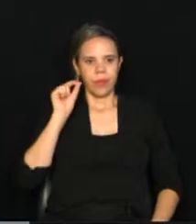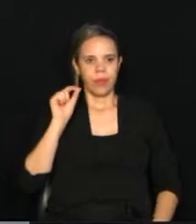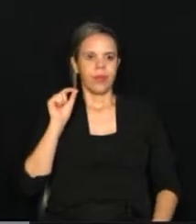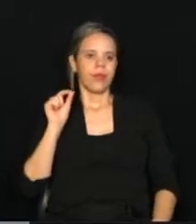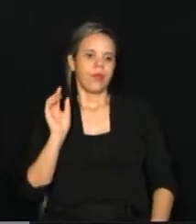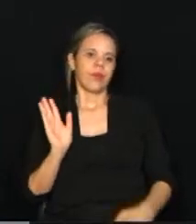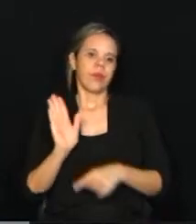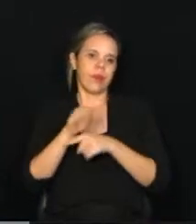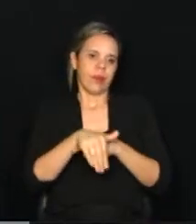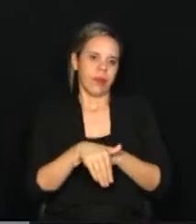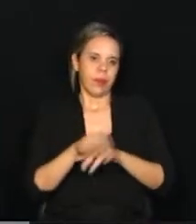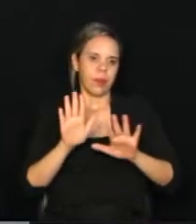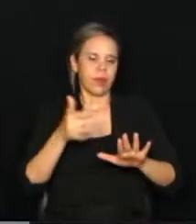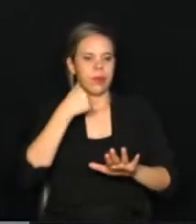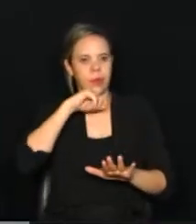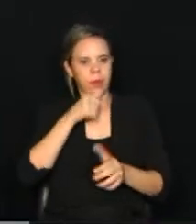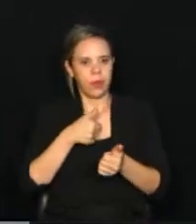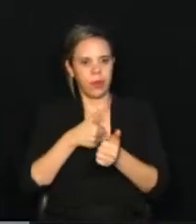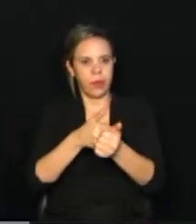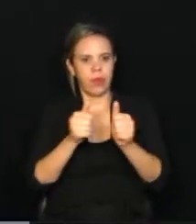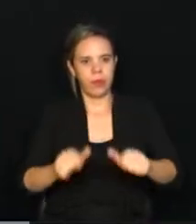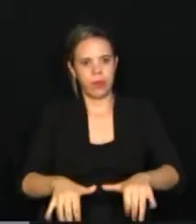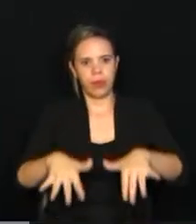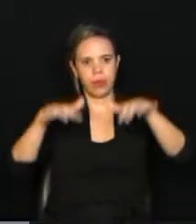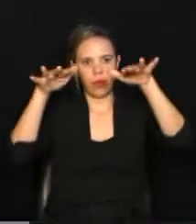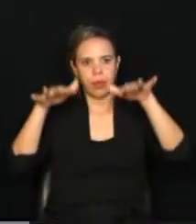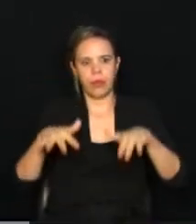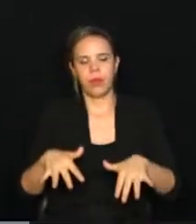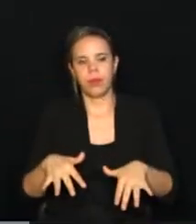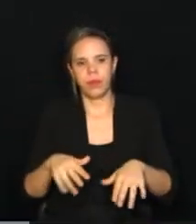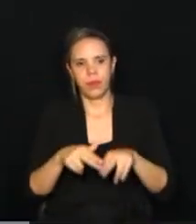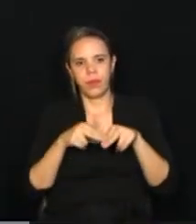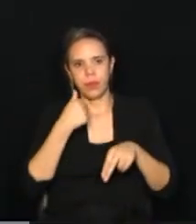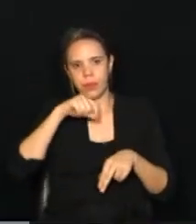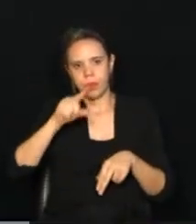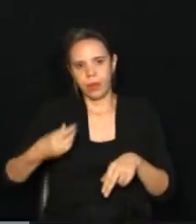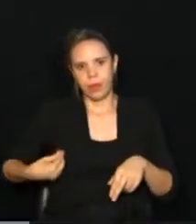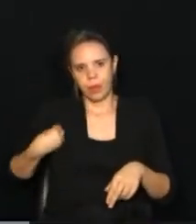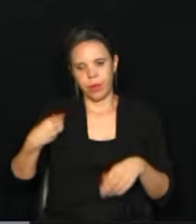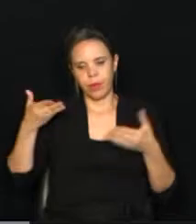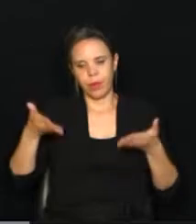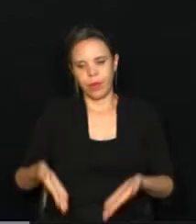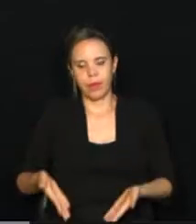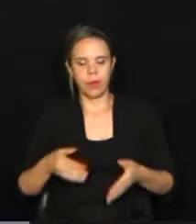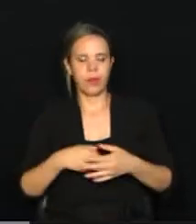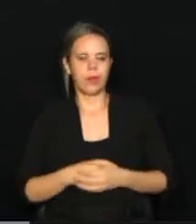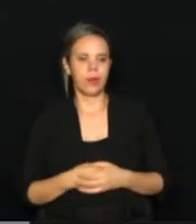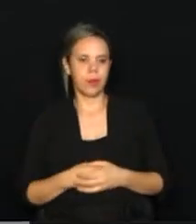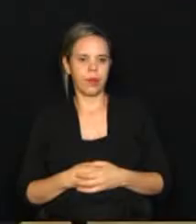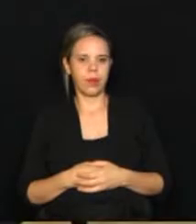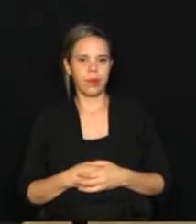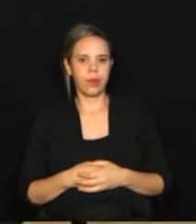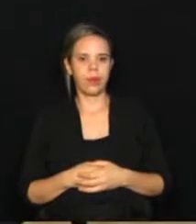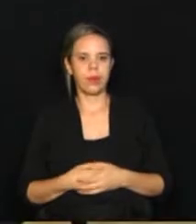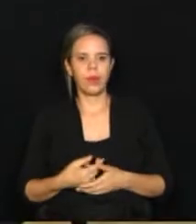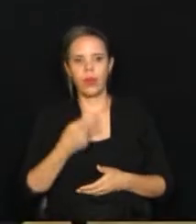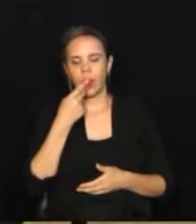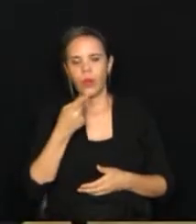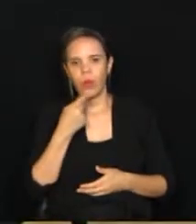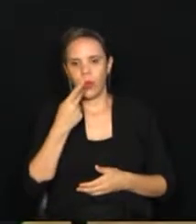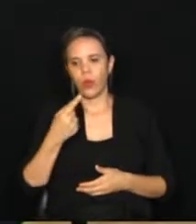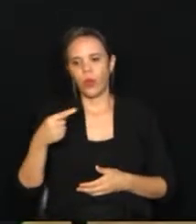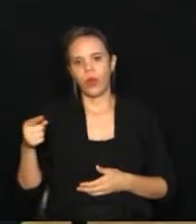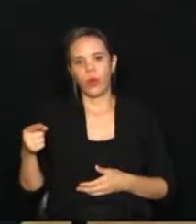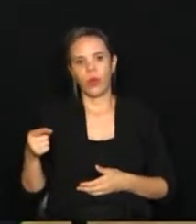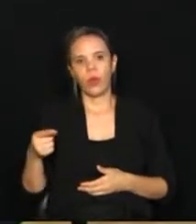o basquete. Mas a minha mãe que me acompanha desde pequena, então é por causa dela que eu tô aqui. Agora, Tássia, a gente estava falando